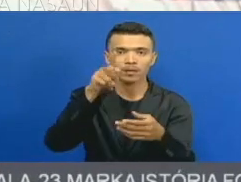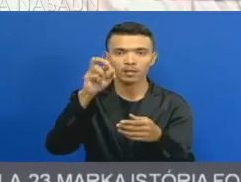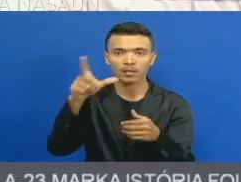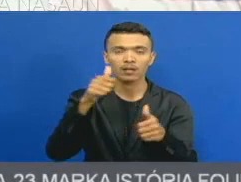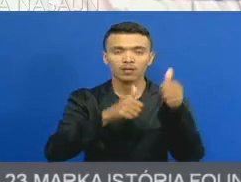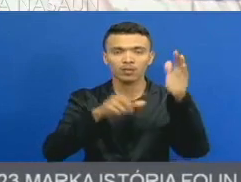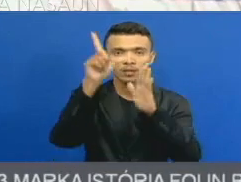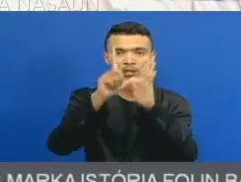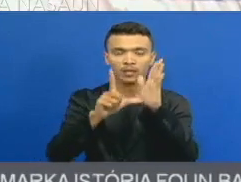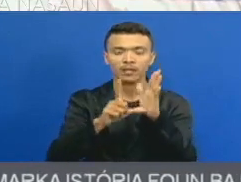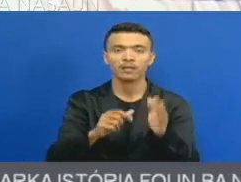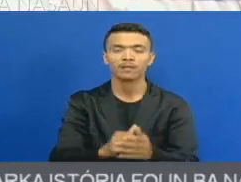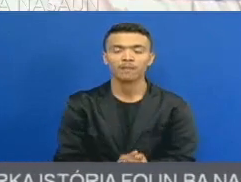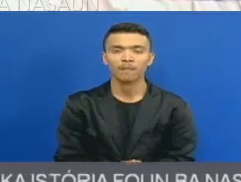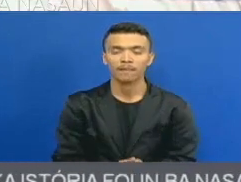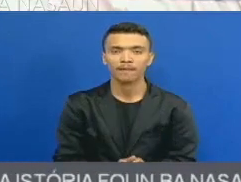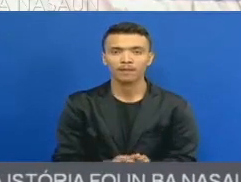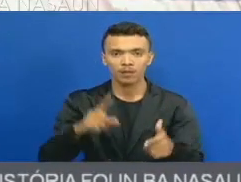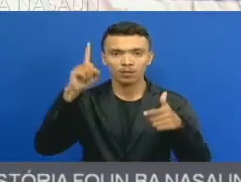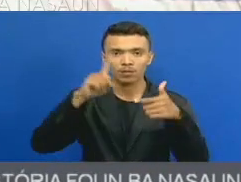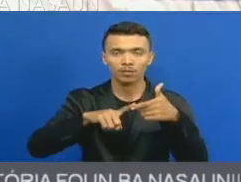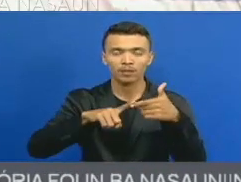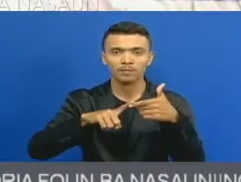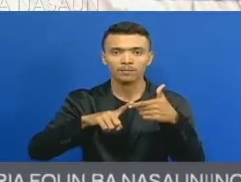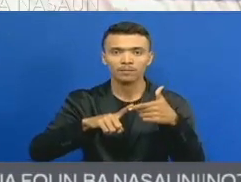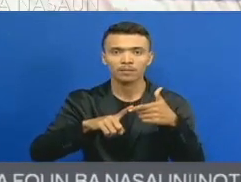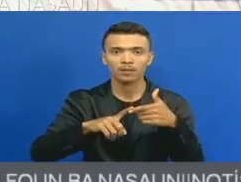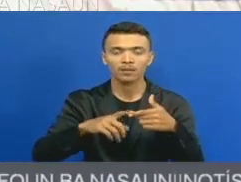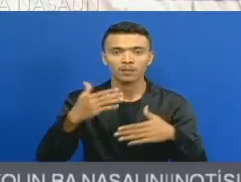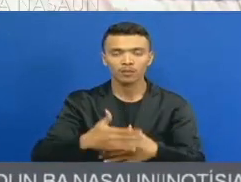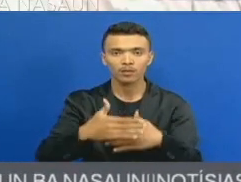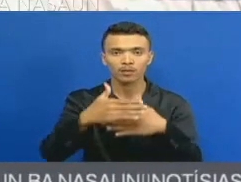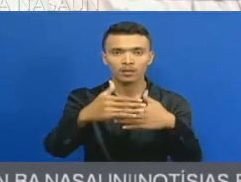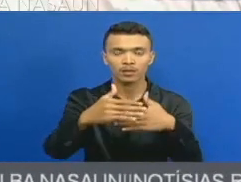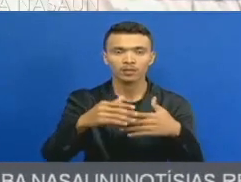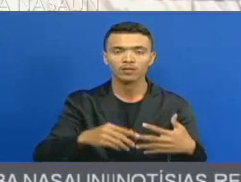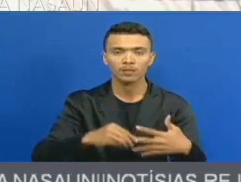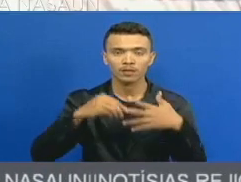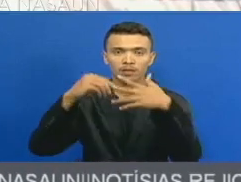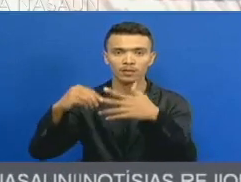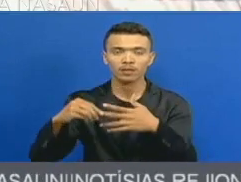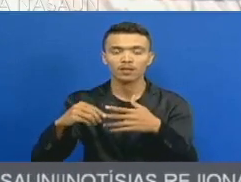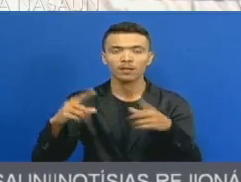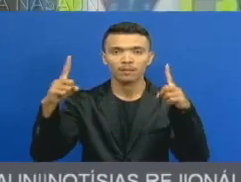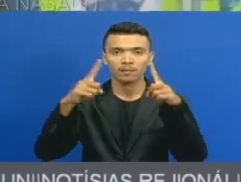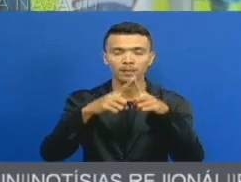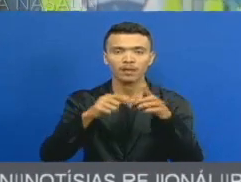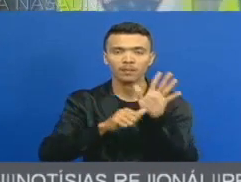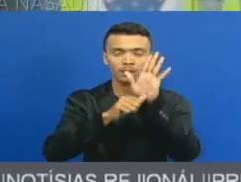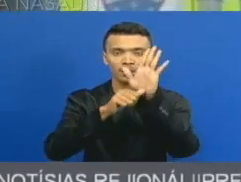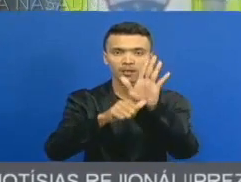orgânica PNTL no estatuto pessoal, rua, acelera o processo pré-aposentação na passagem da